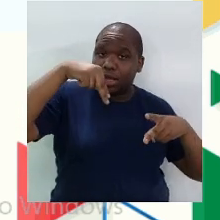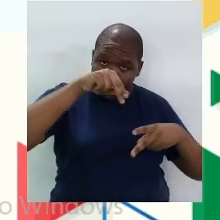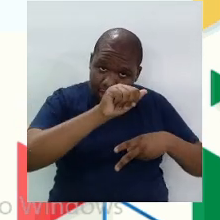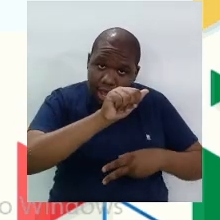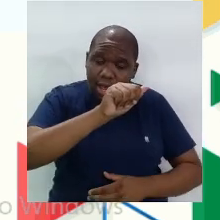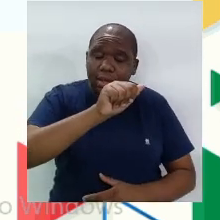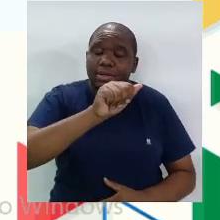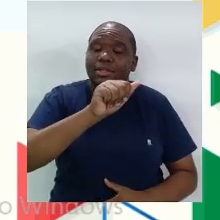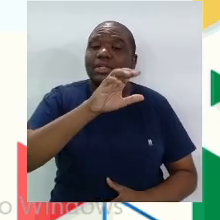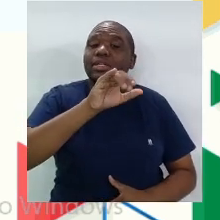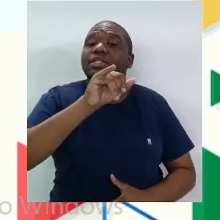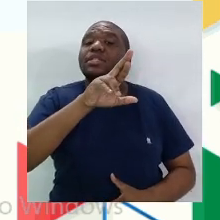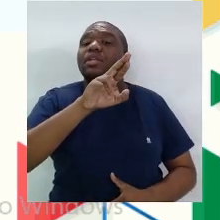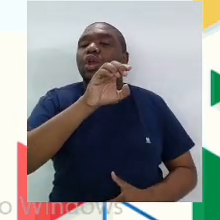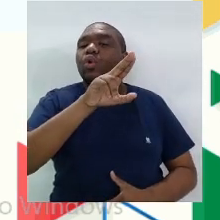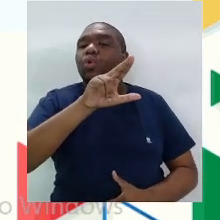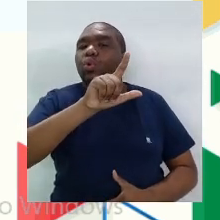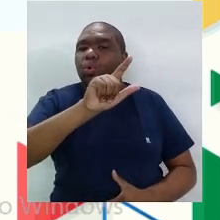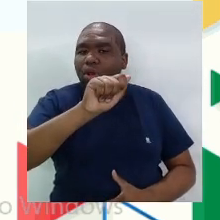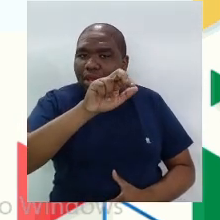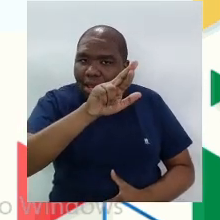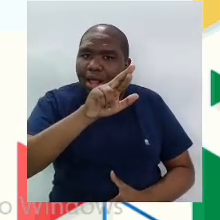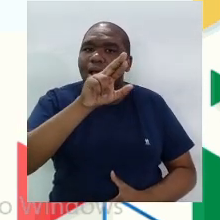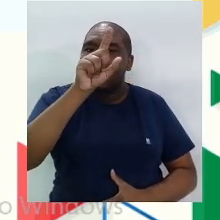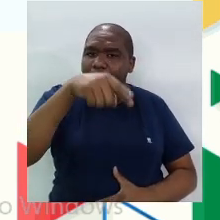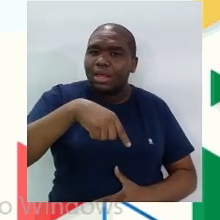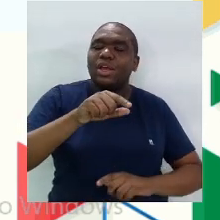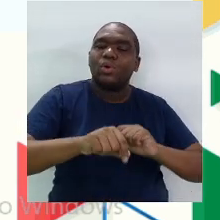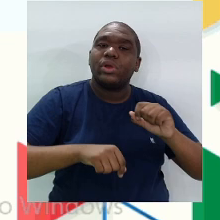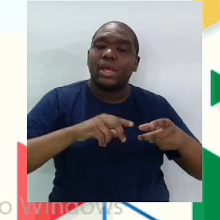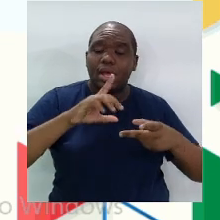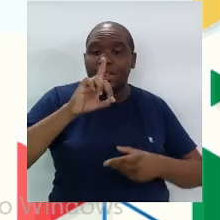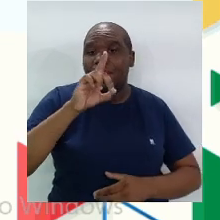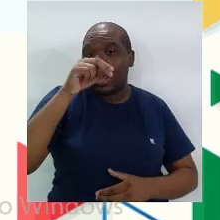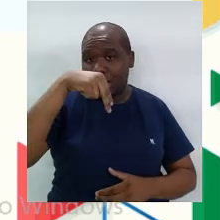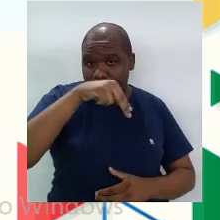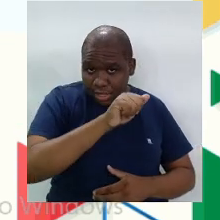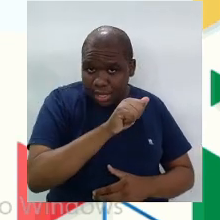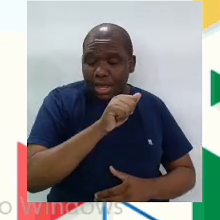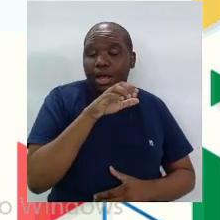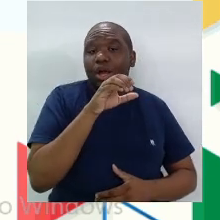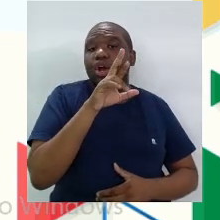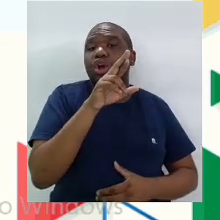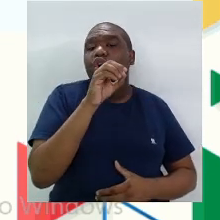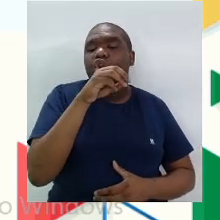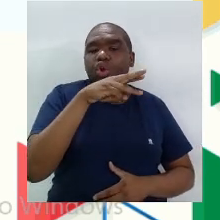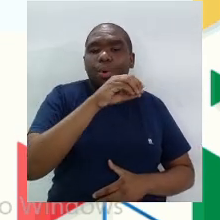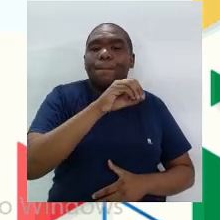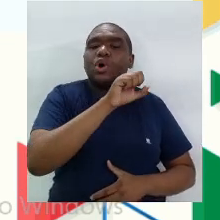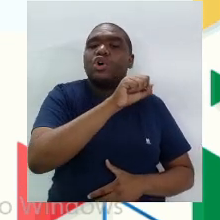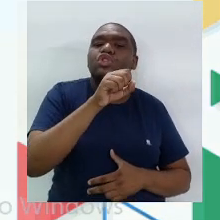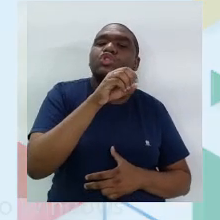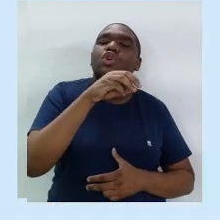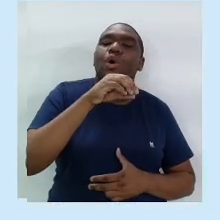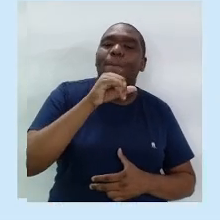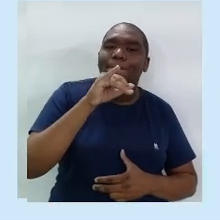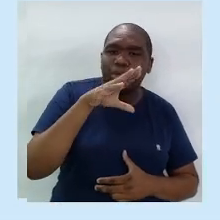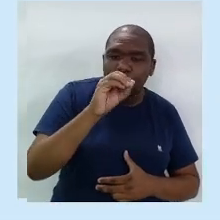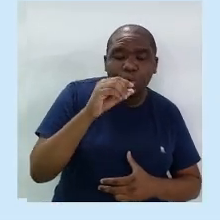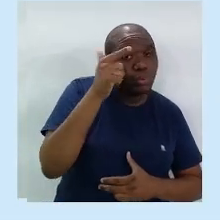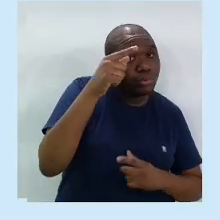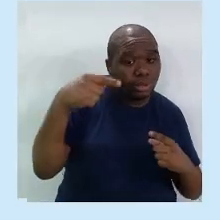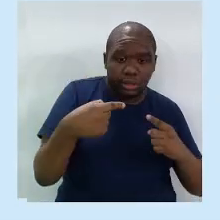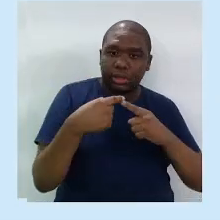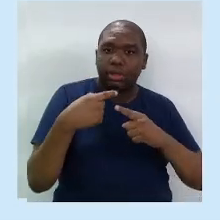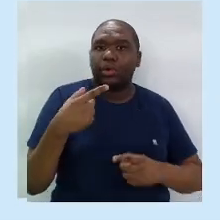ou seja, o DNA que a gente chama de cromossômico, que não está associado aí às